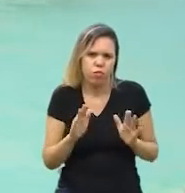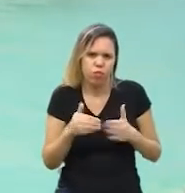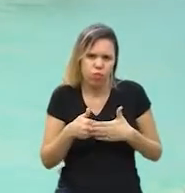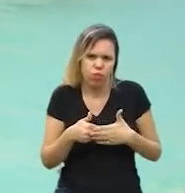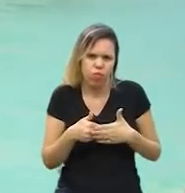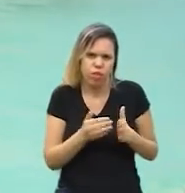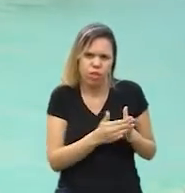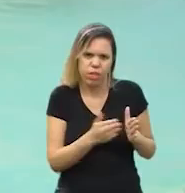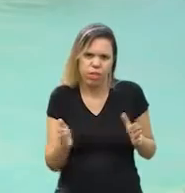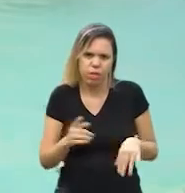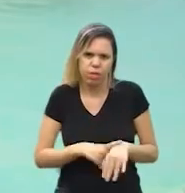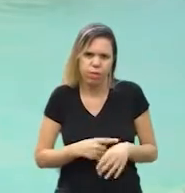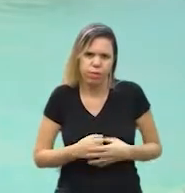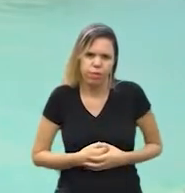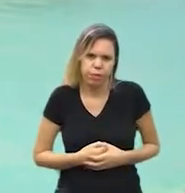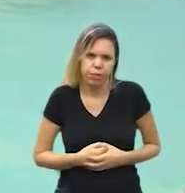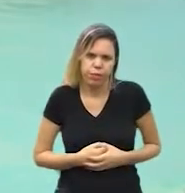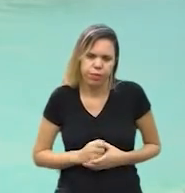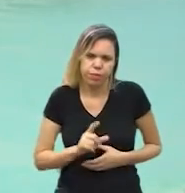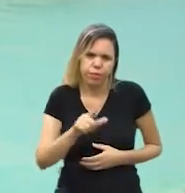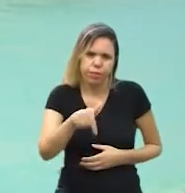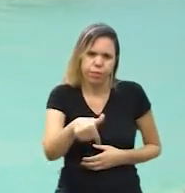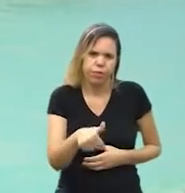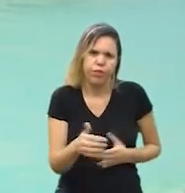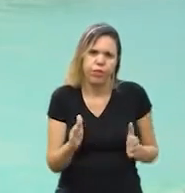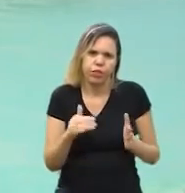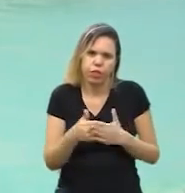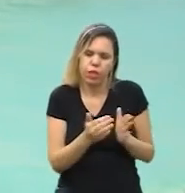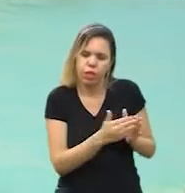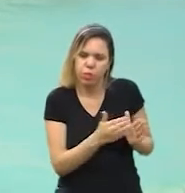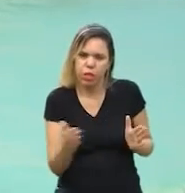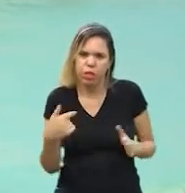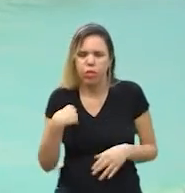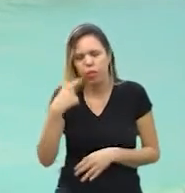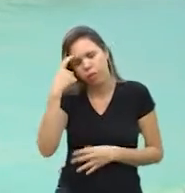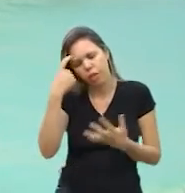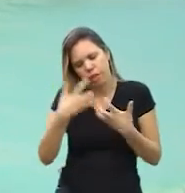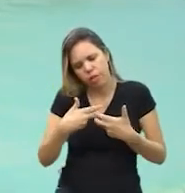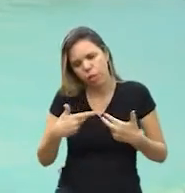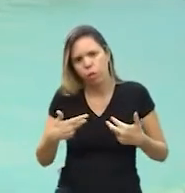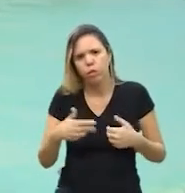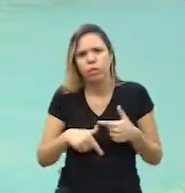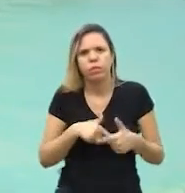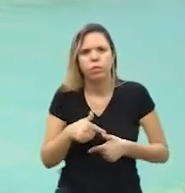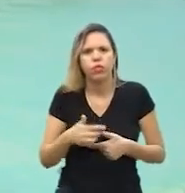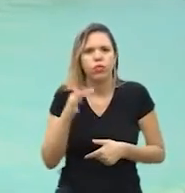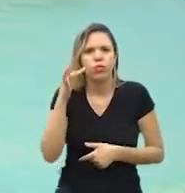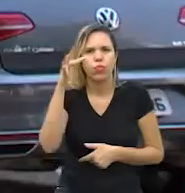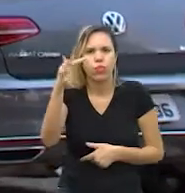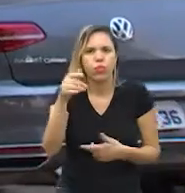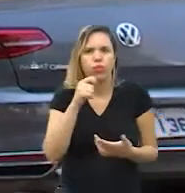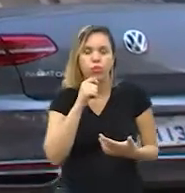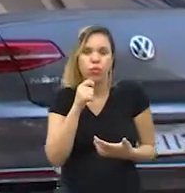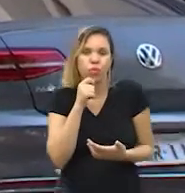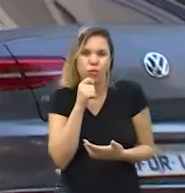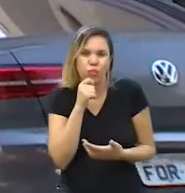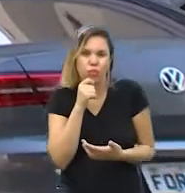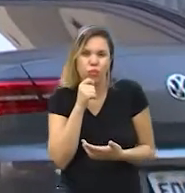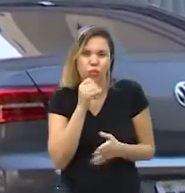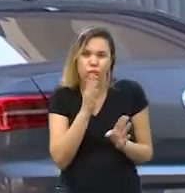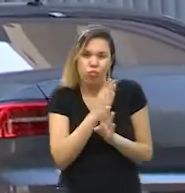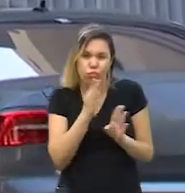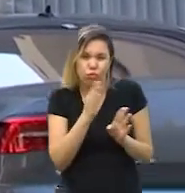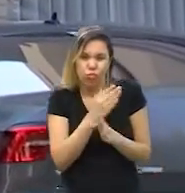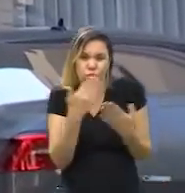eu preciso fechar esse ciclo. Então, assim, depois que eu fechar esse ciclo, eu vou pensar em alguma coisa. O futuro